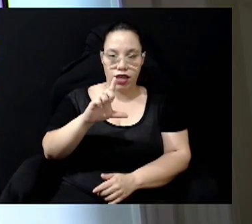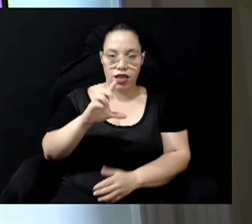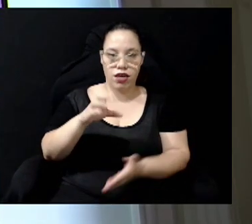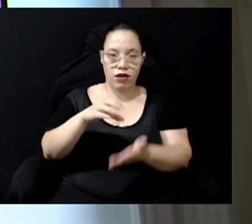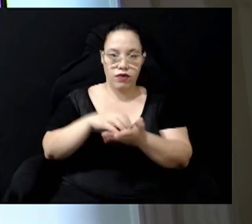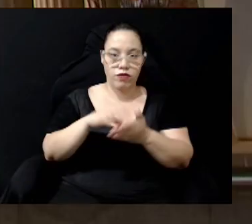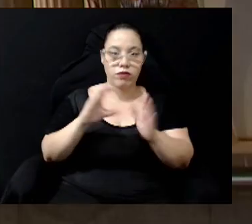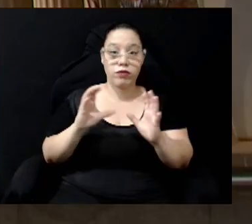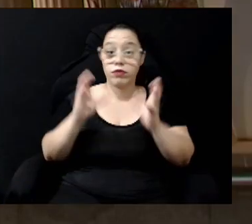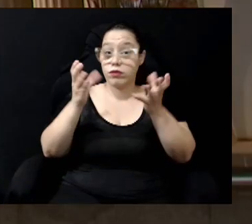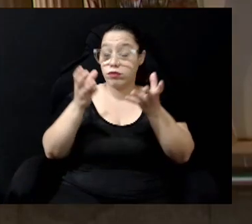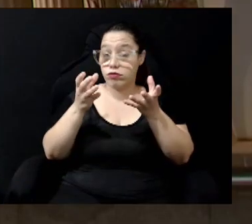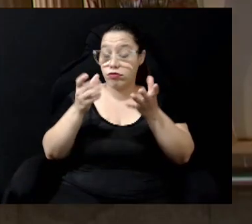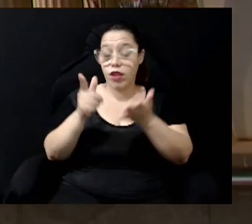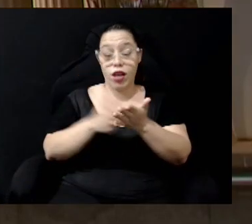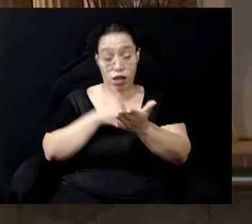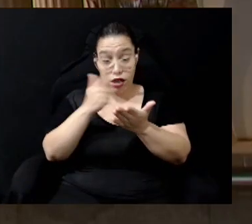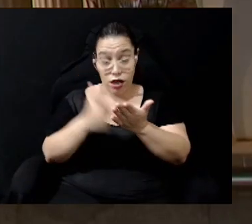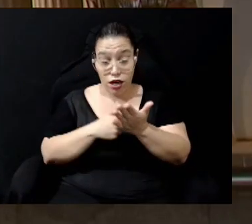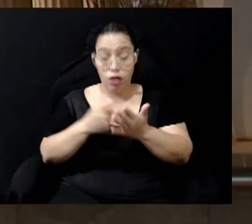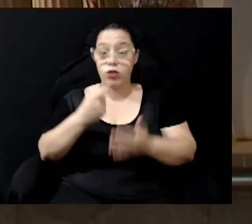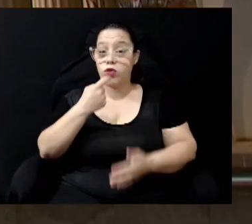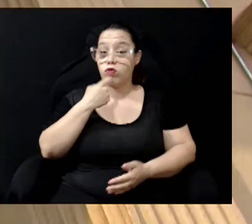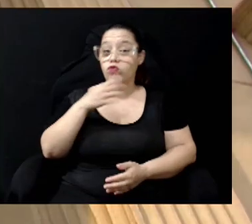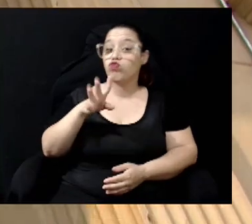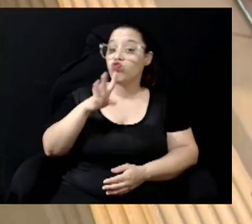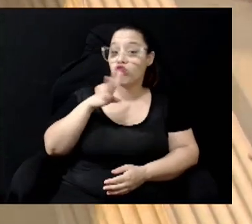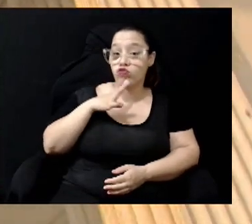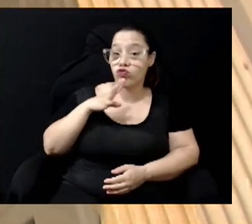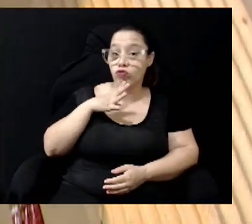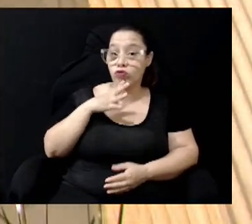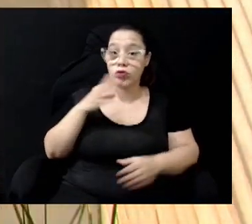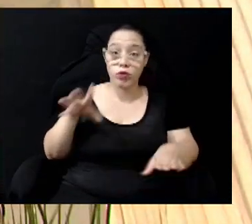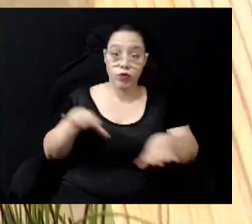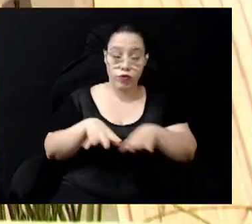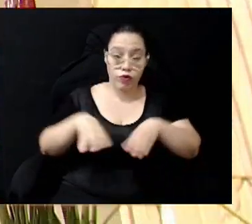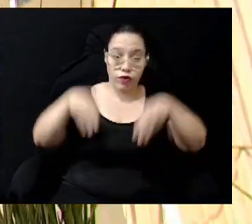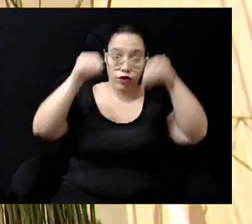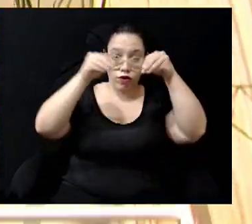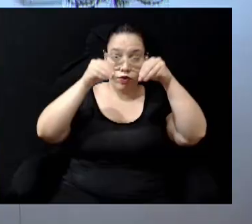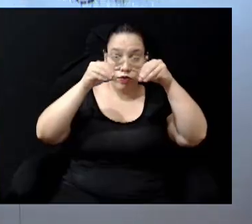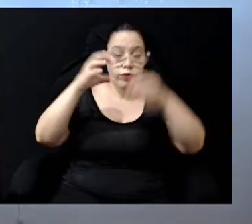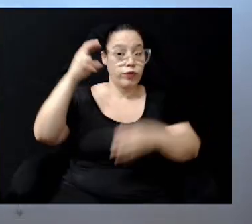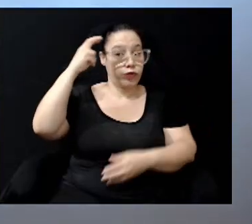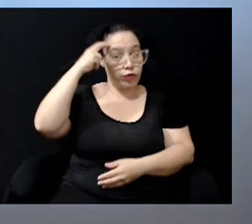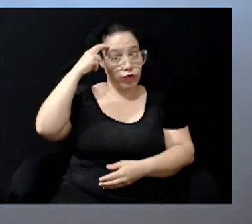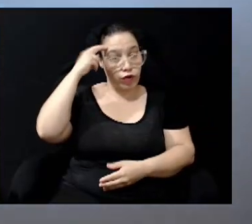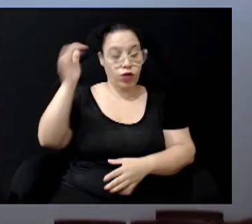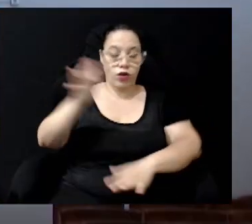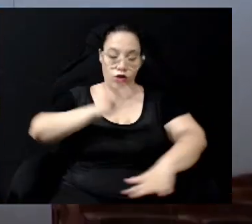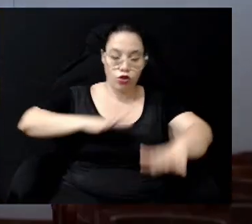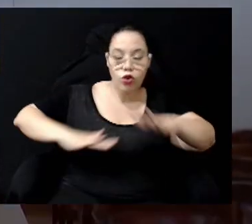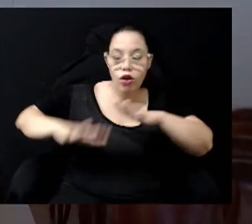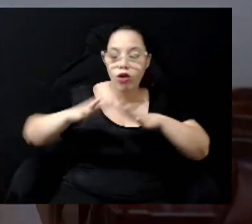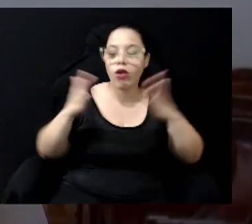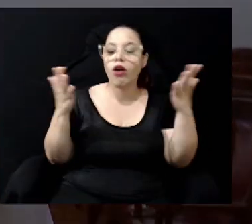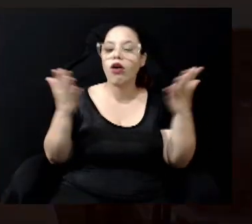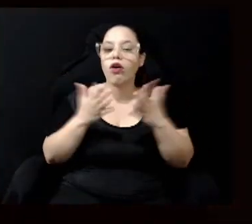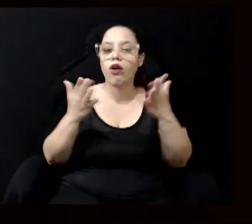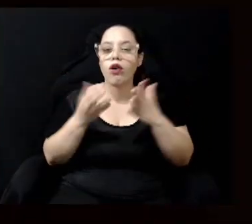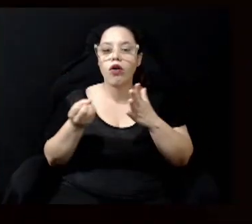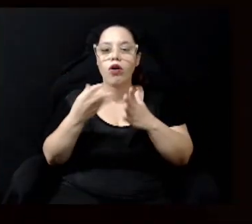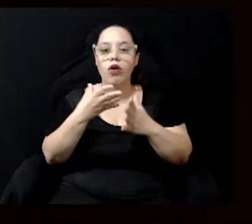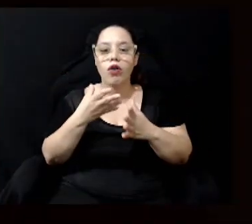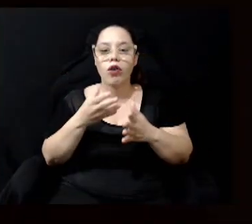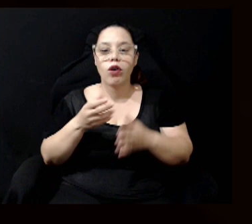literário de Campinas, reconhecida como um dos pilares da cultura municipal e regional. Atualmente é presidida pelo